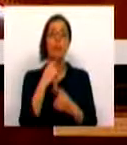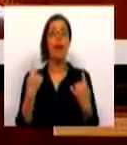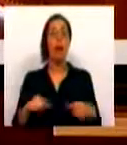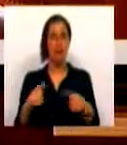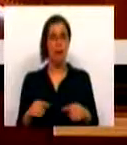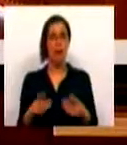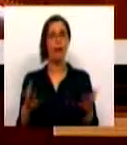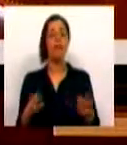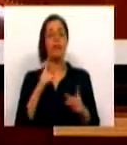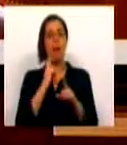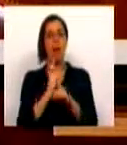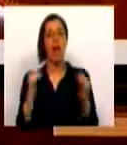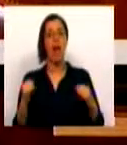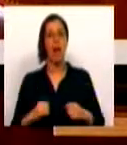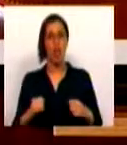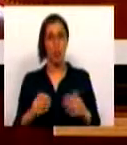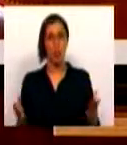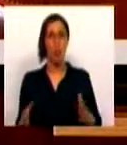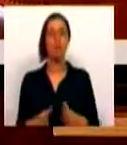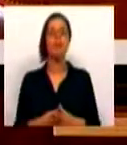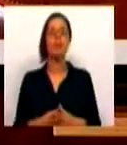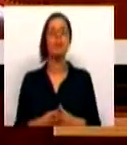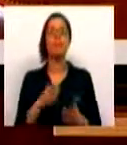possibilidades abertas por esse acordo e